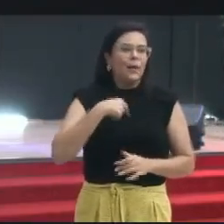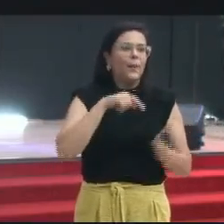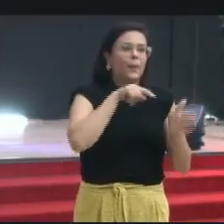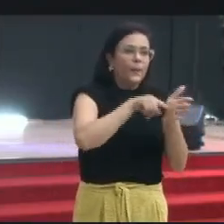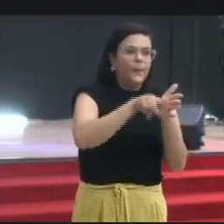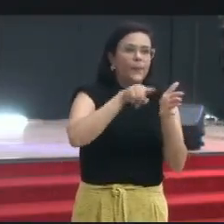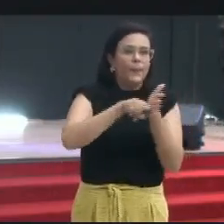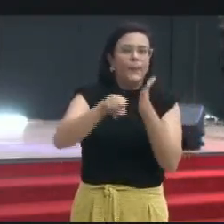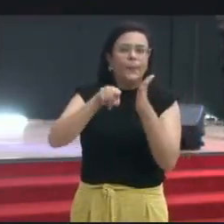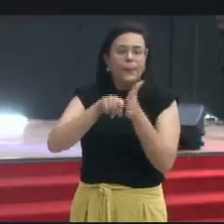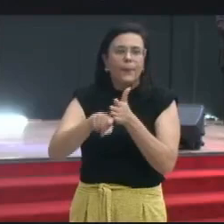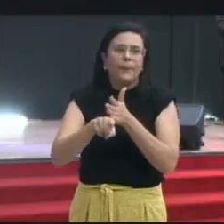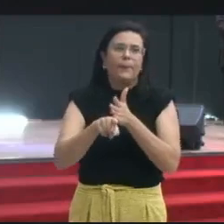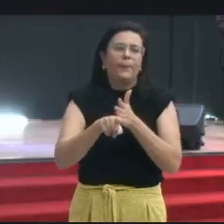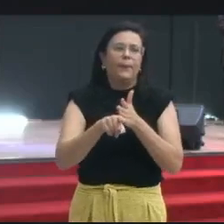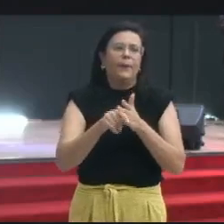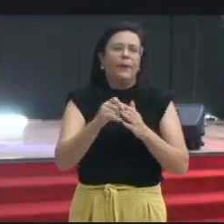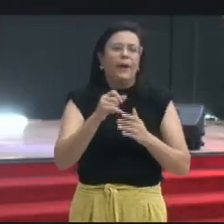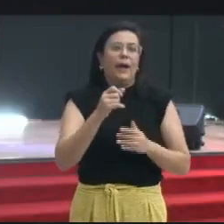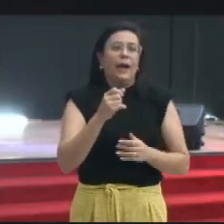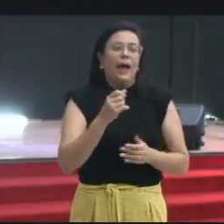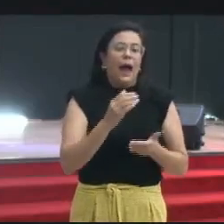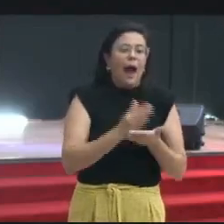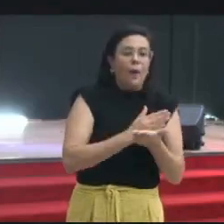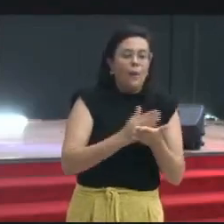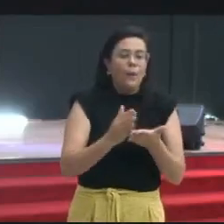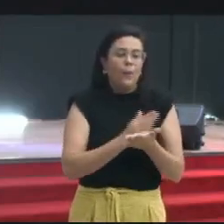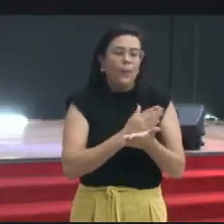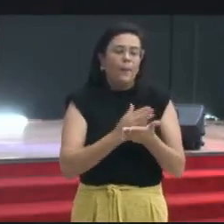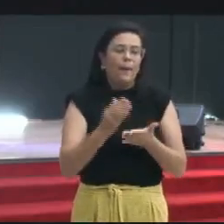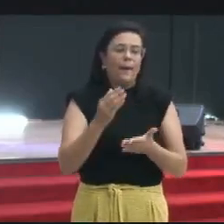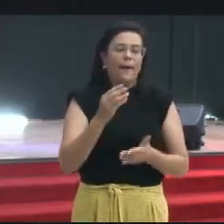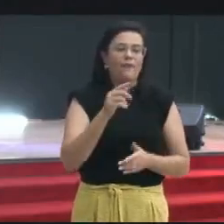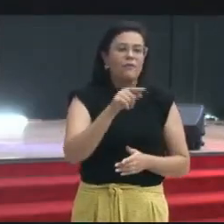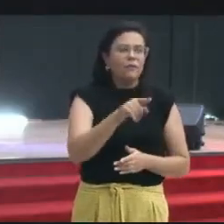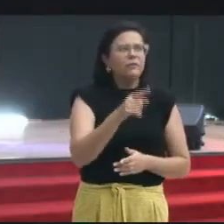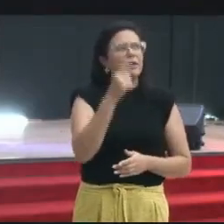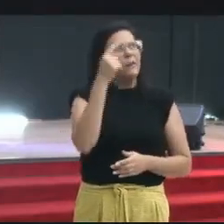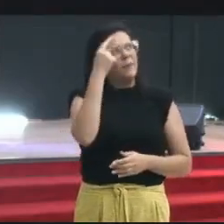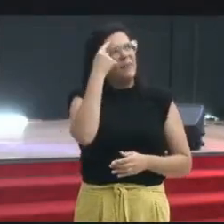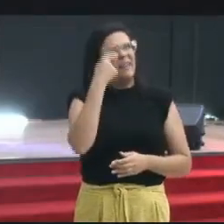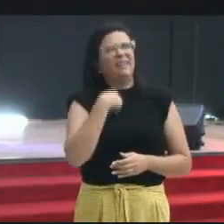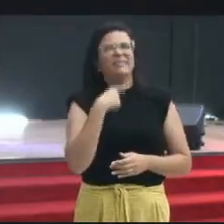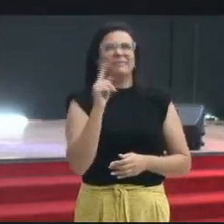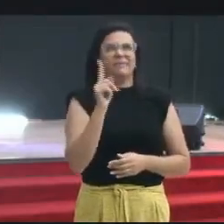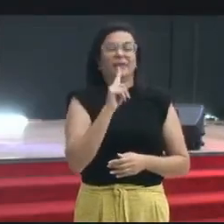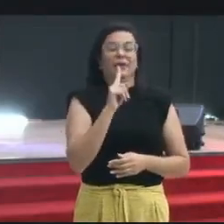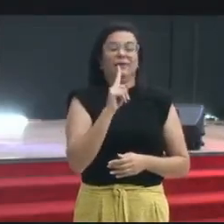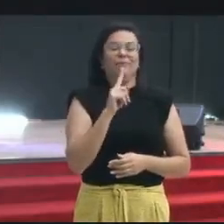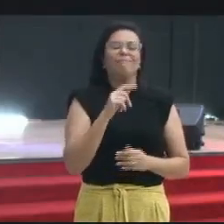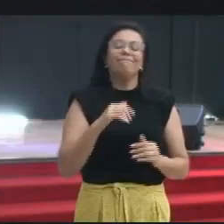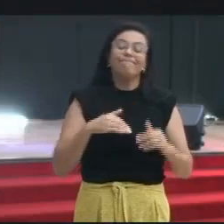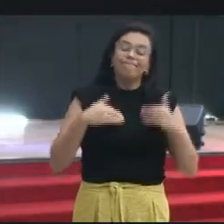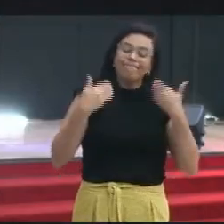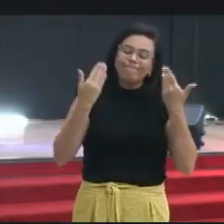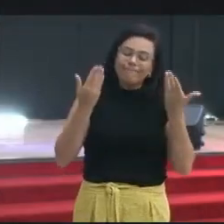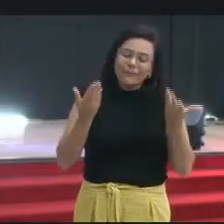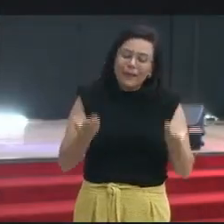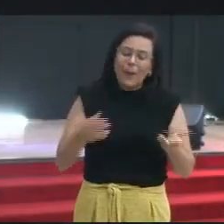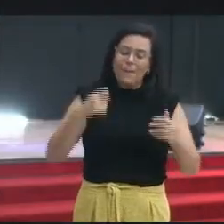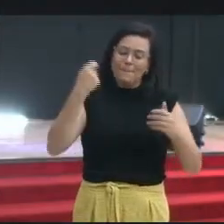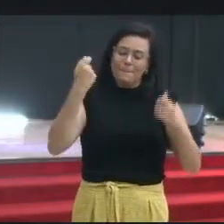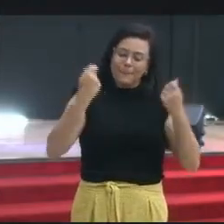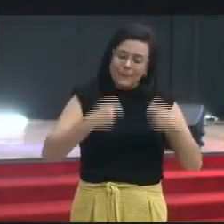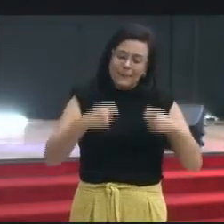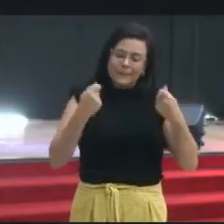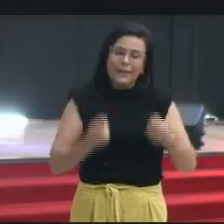não, então, meu querido irmão, minha querida irmã, você precisa voltar ao